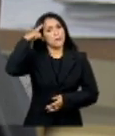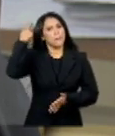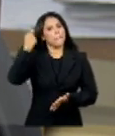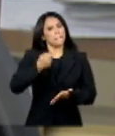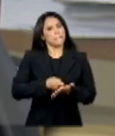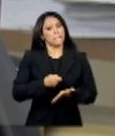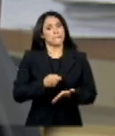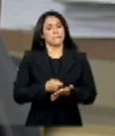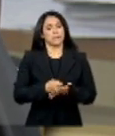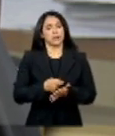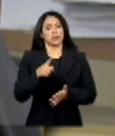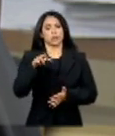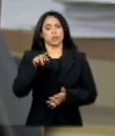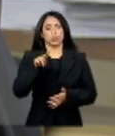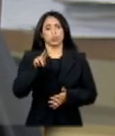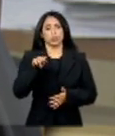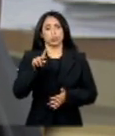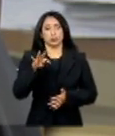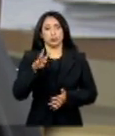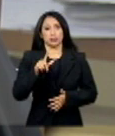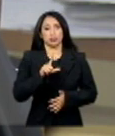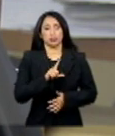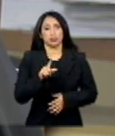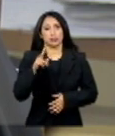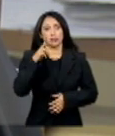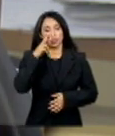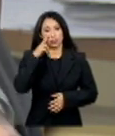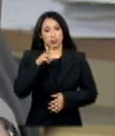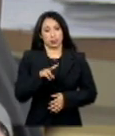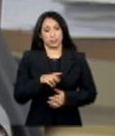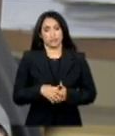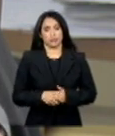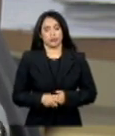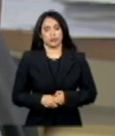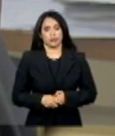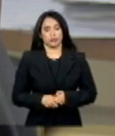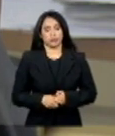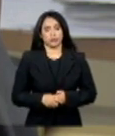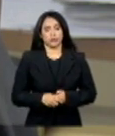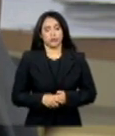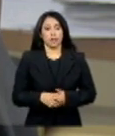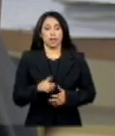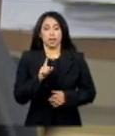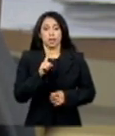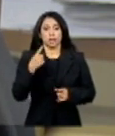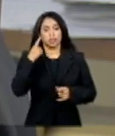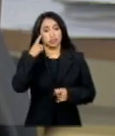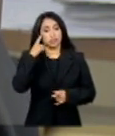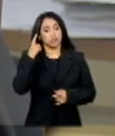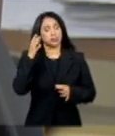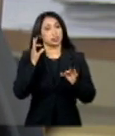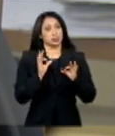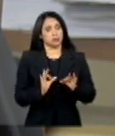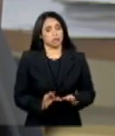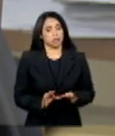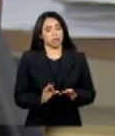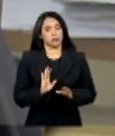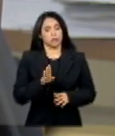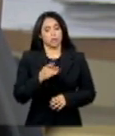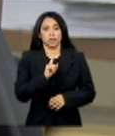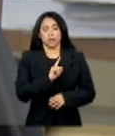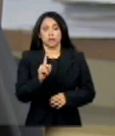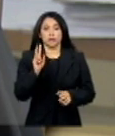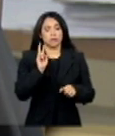terras se o suíço canaris o ato não será adequado quando não proteja o direito fundamental